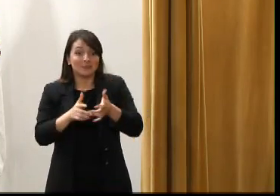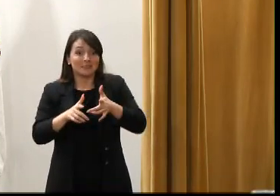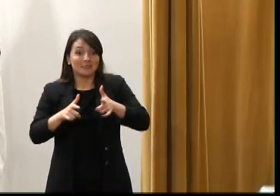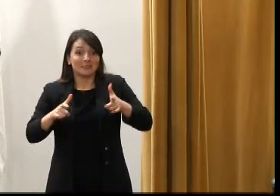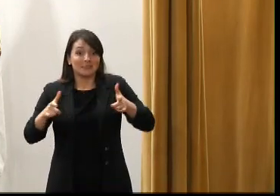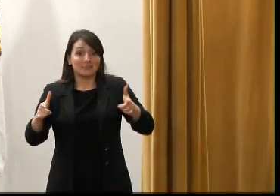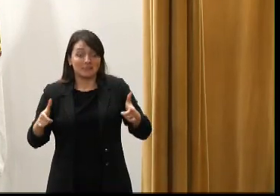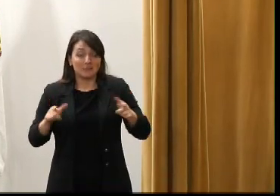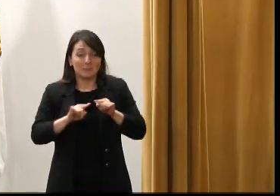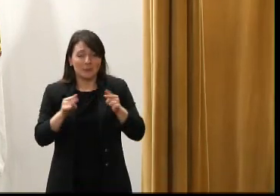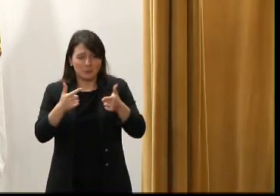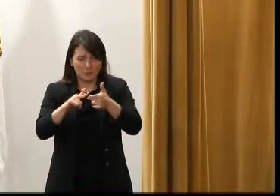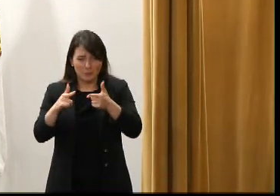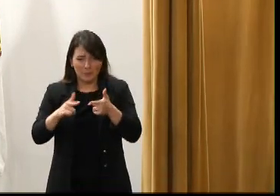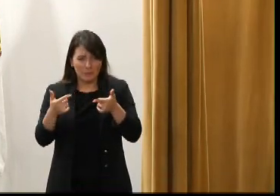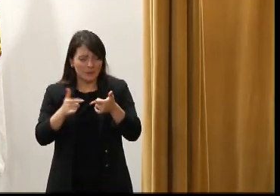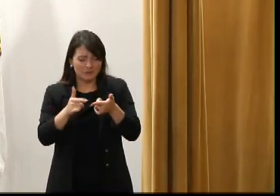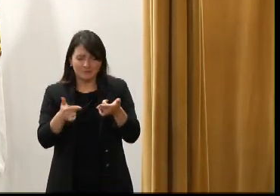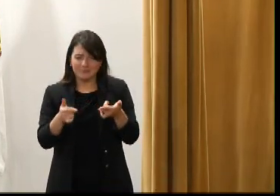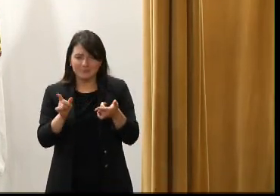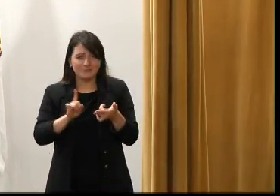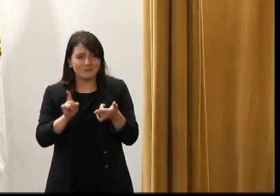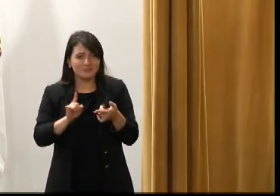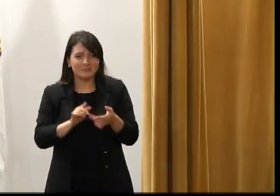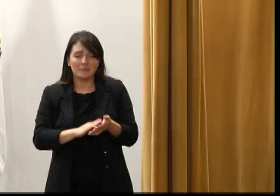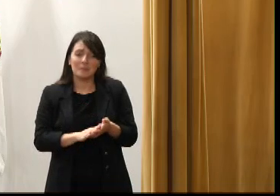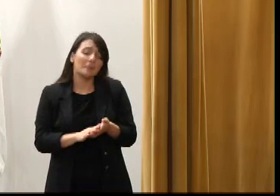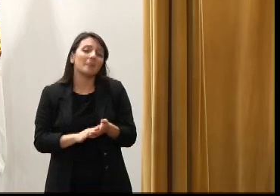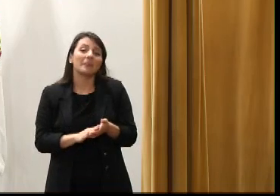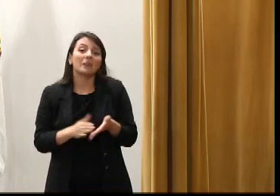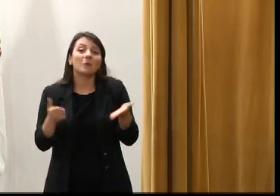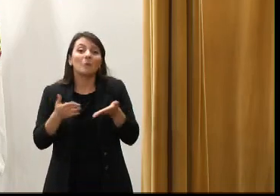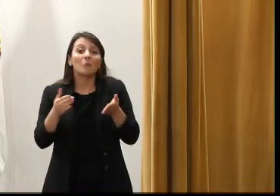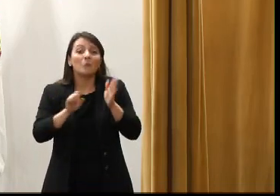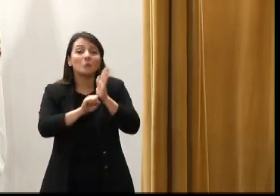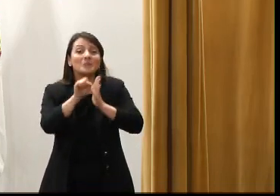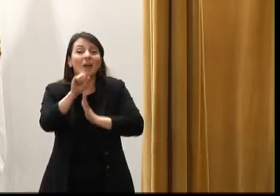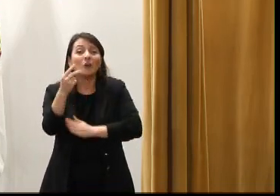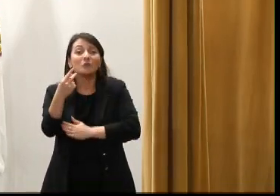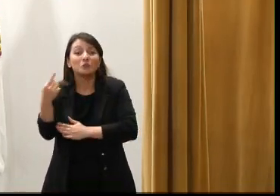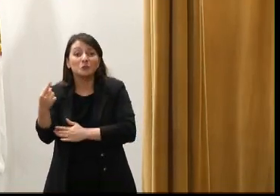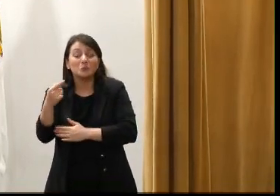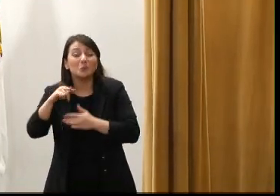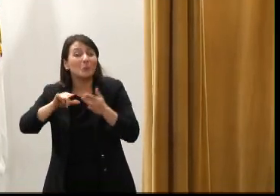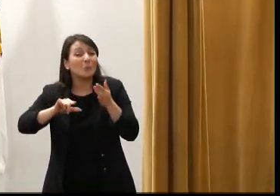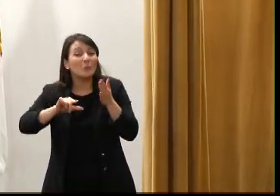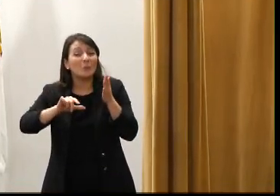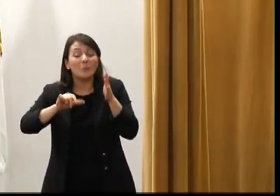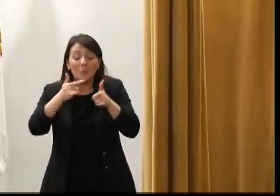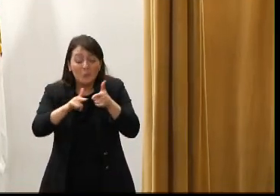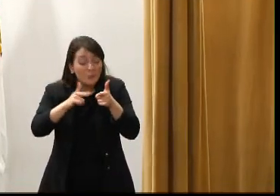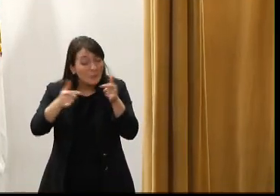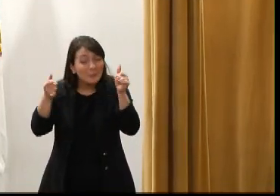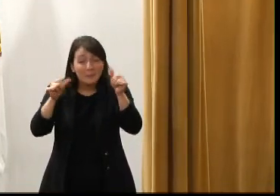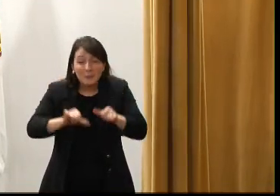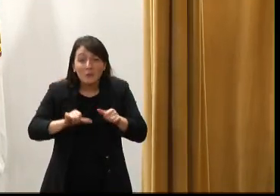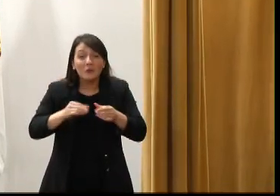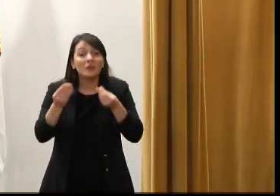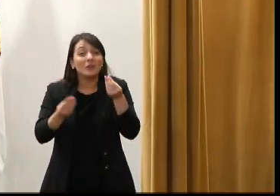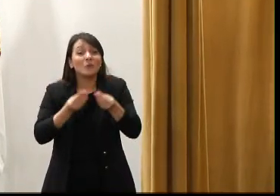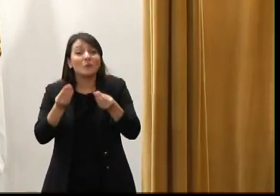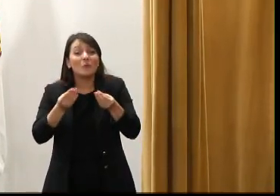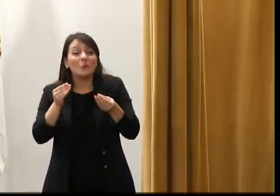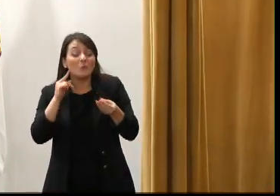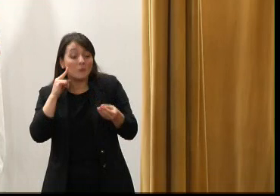problema não é o maior. O nosso maior problema no século XXI é como enfrentar as mudanças